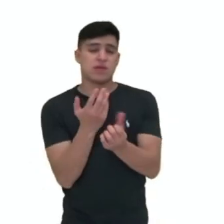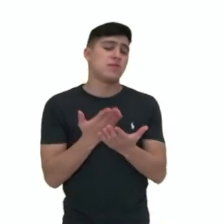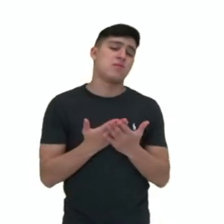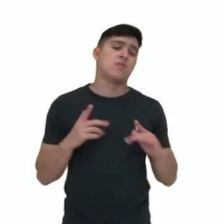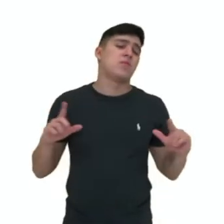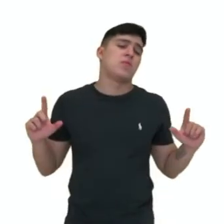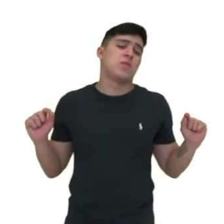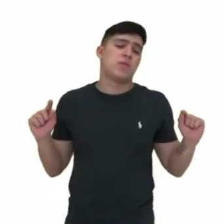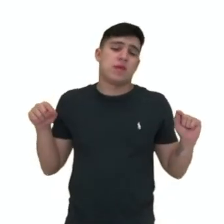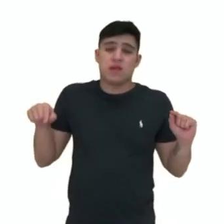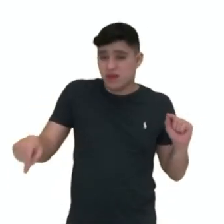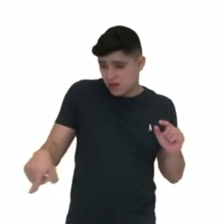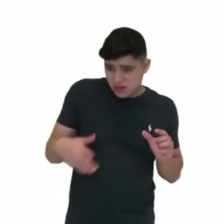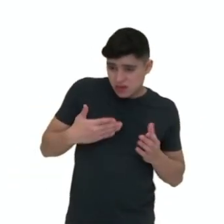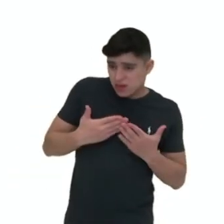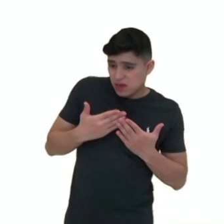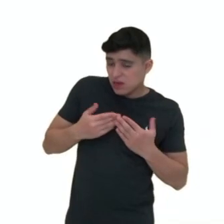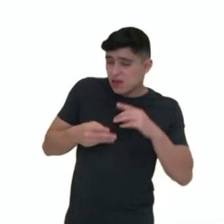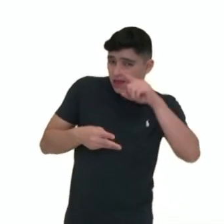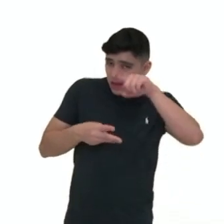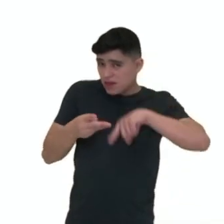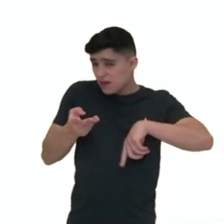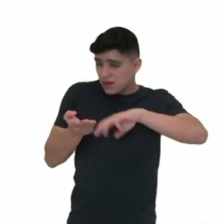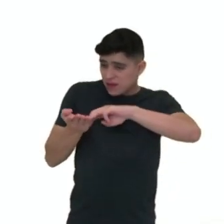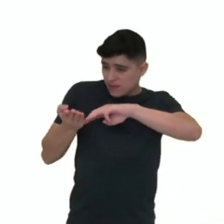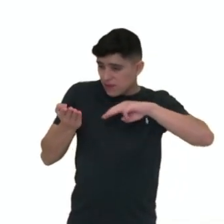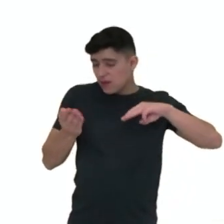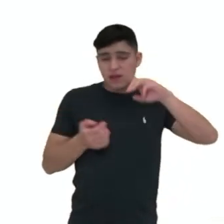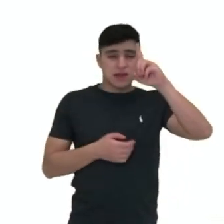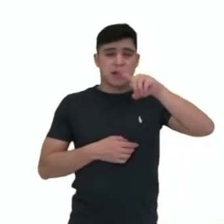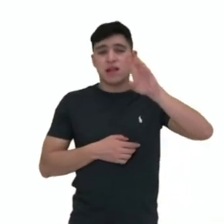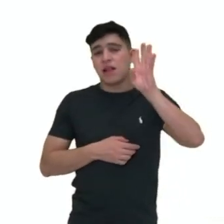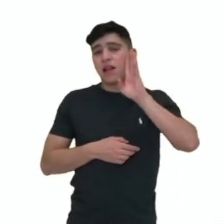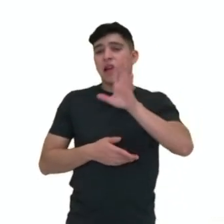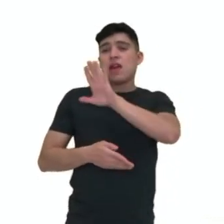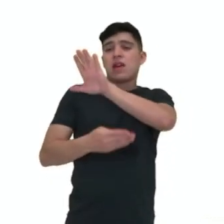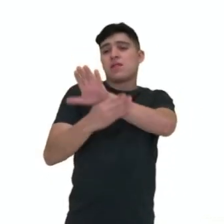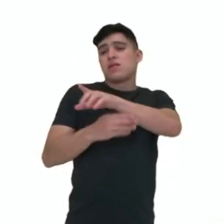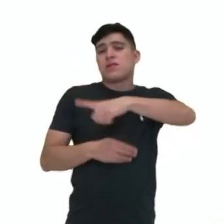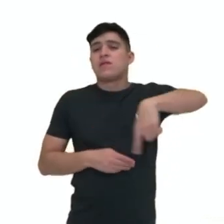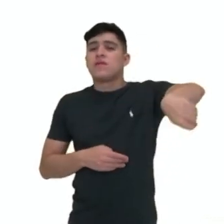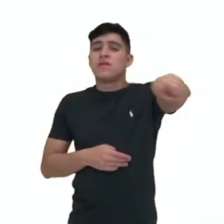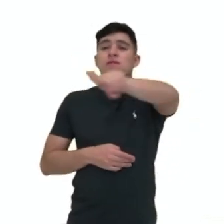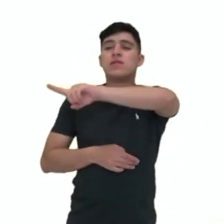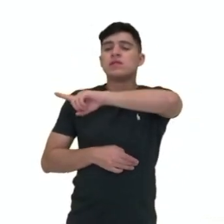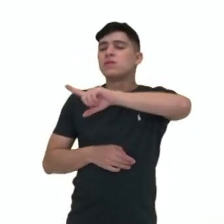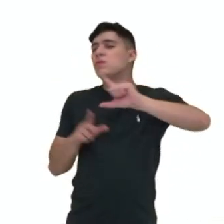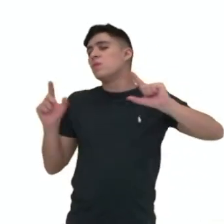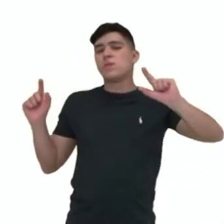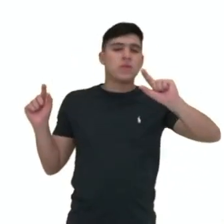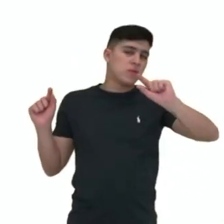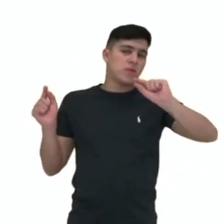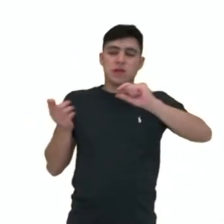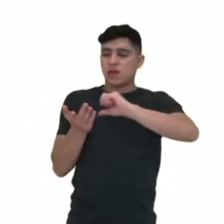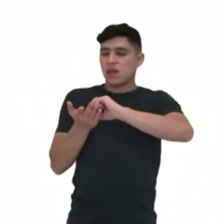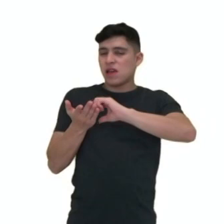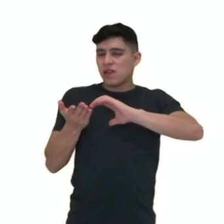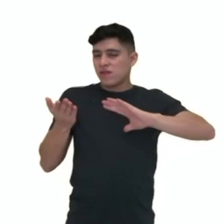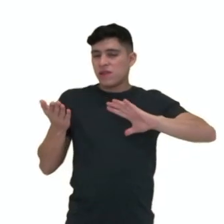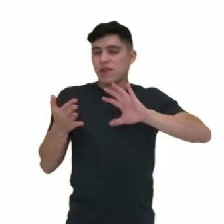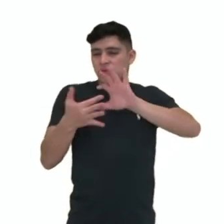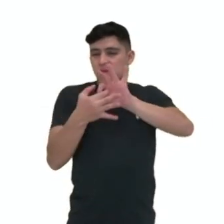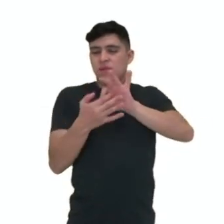lá. Nessa aula apresentamos 3 métodos bem bacanas aí para a solução de exercícios envolvendo o chamado de